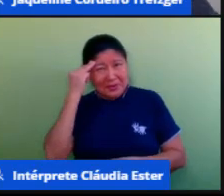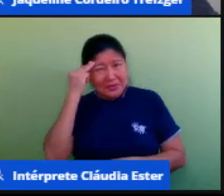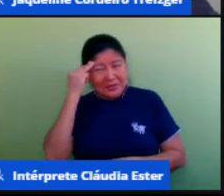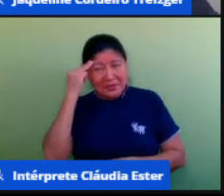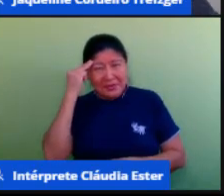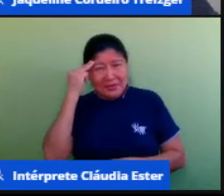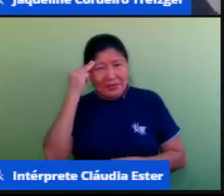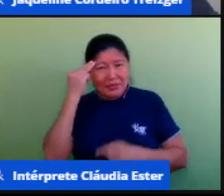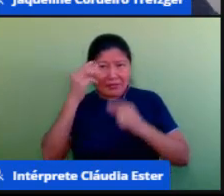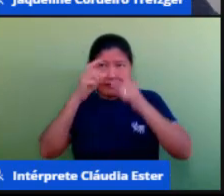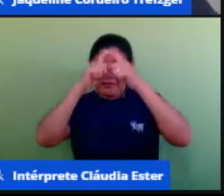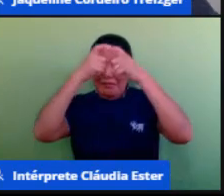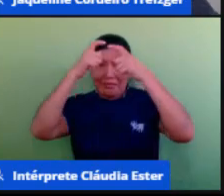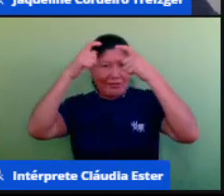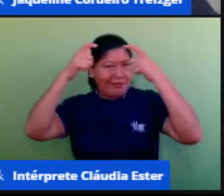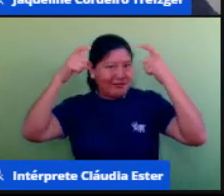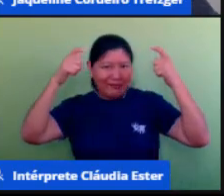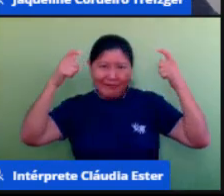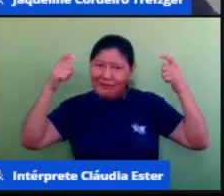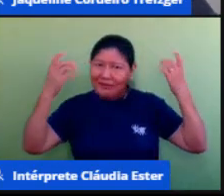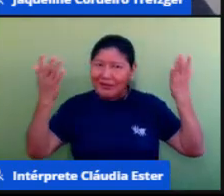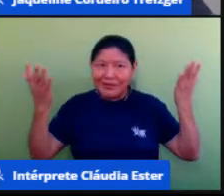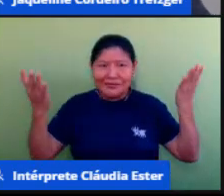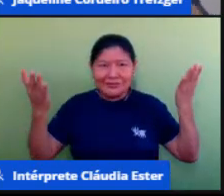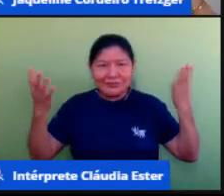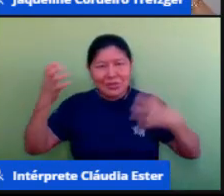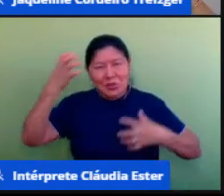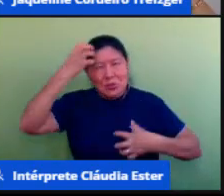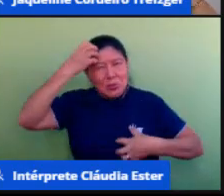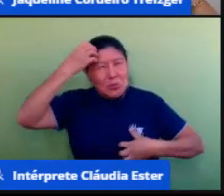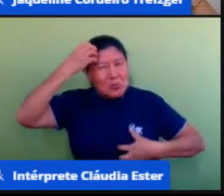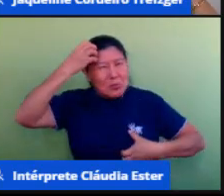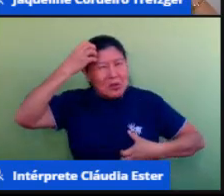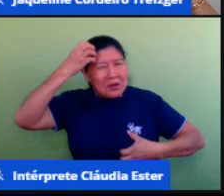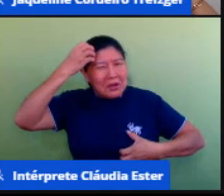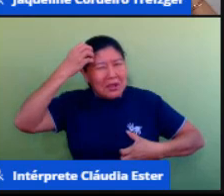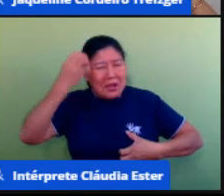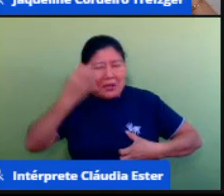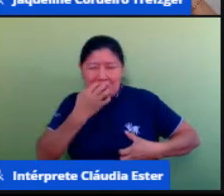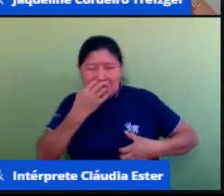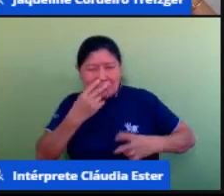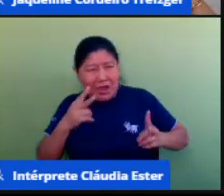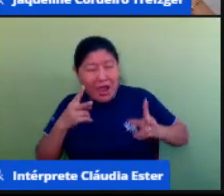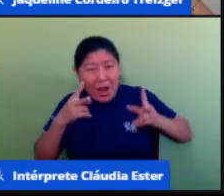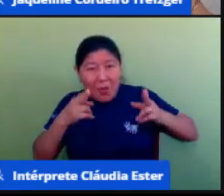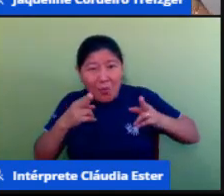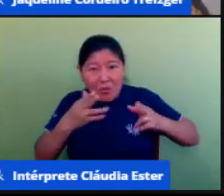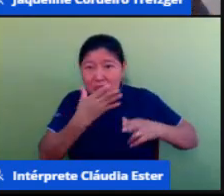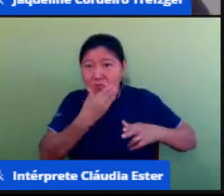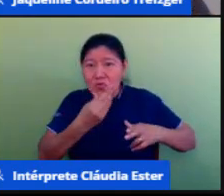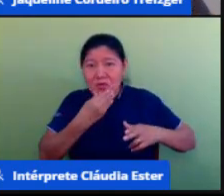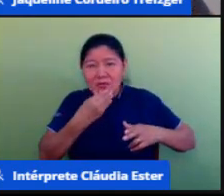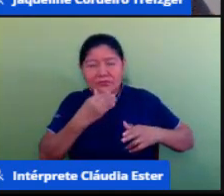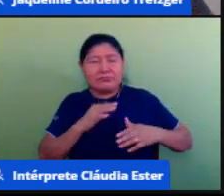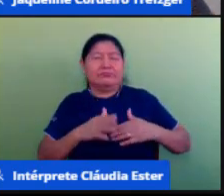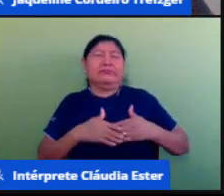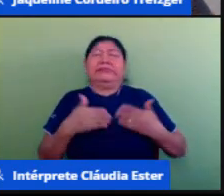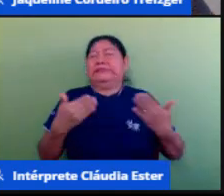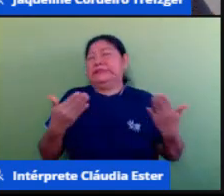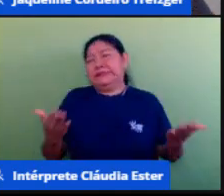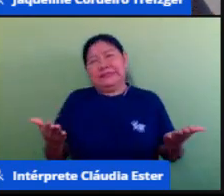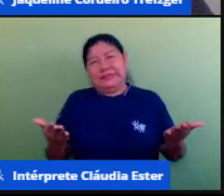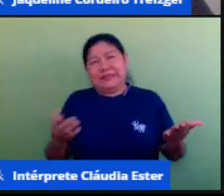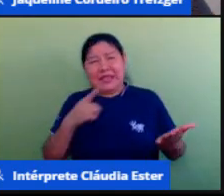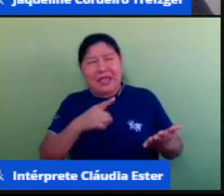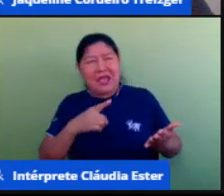indiscutivelmente grande. O macaco, que é o bicho mais parecido com o homem, falou que aquilo